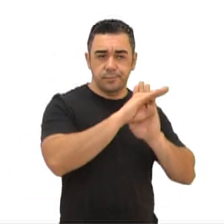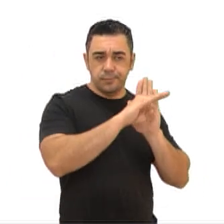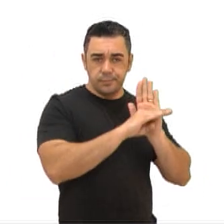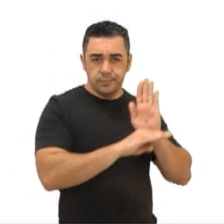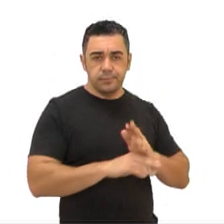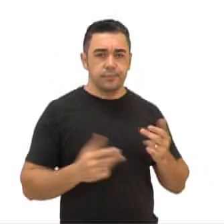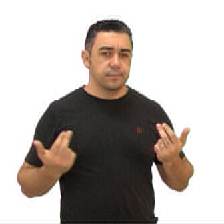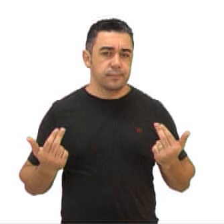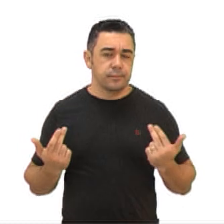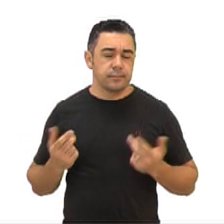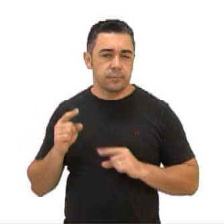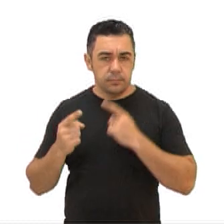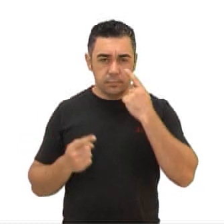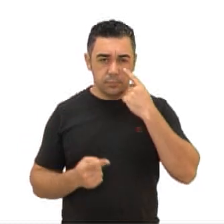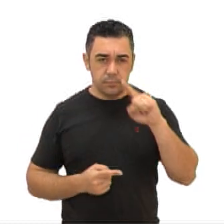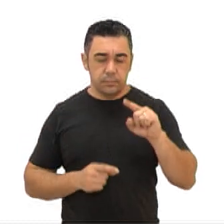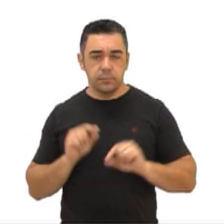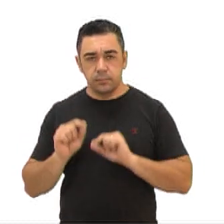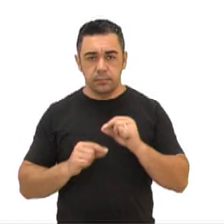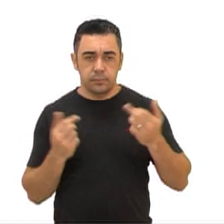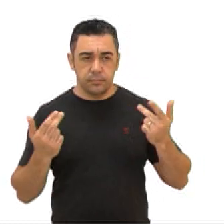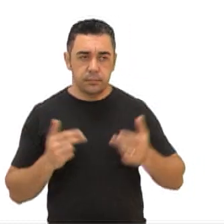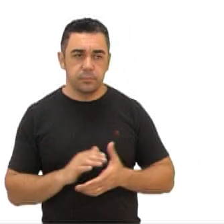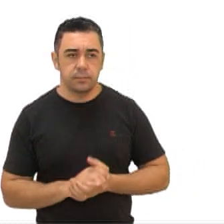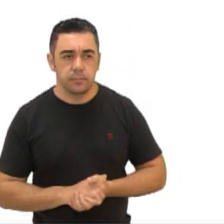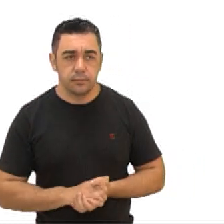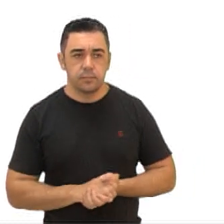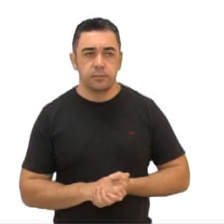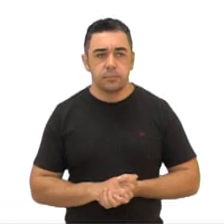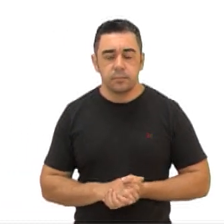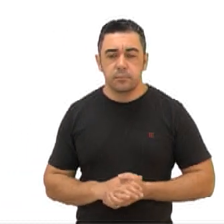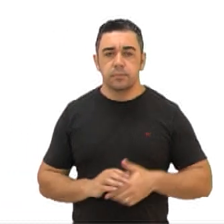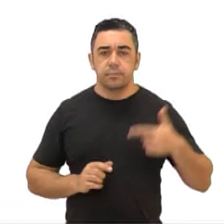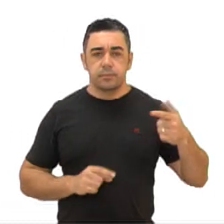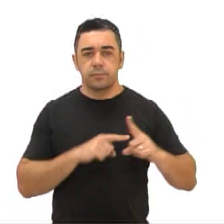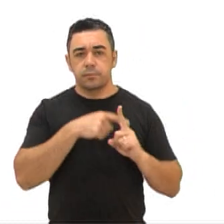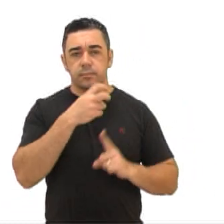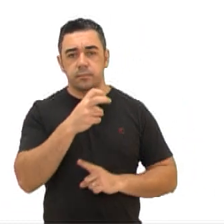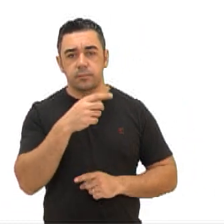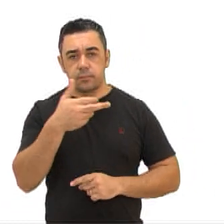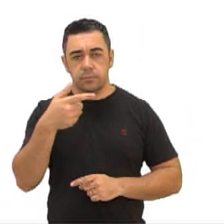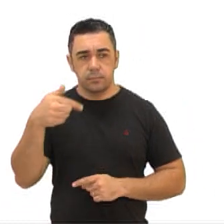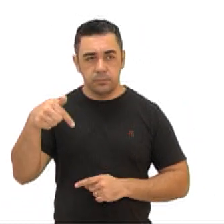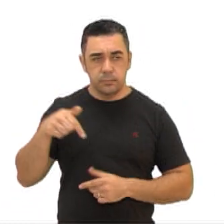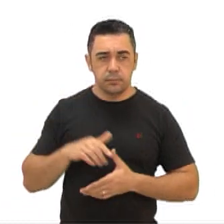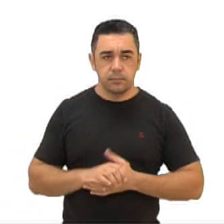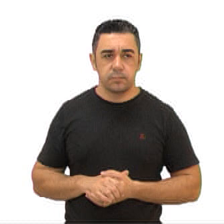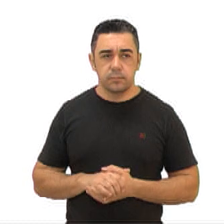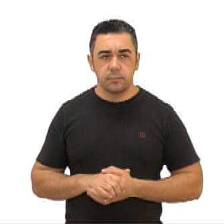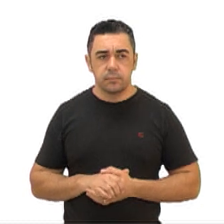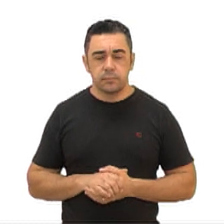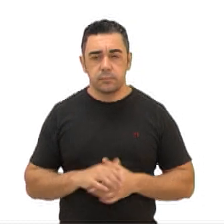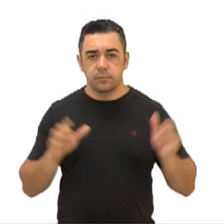Propriedade de igualdade. Observe essas igualdades. 2 mais 5 igual a 7. Mas se eu mudar